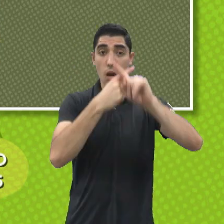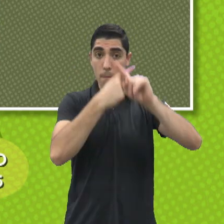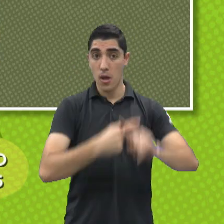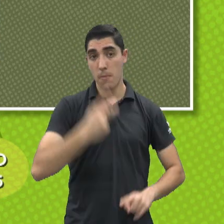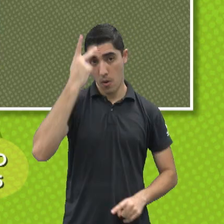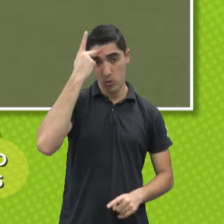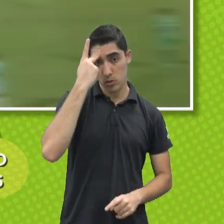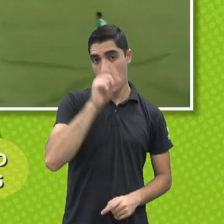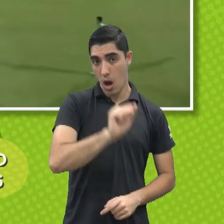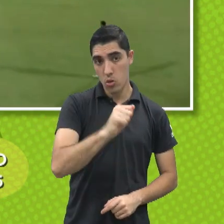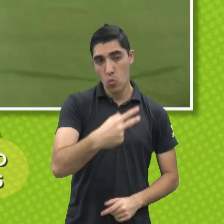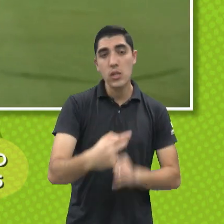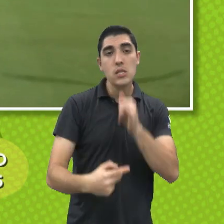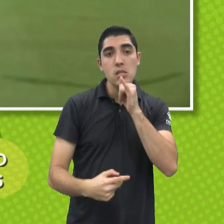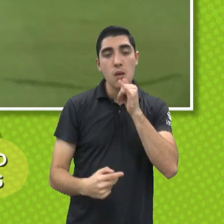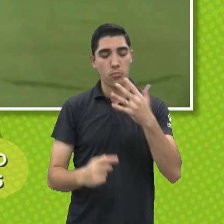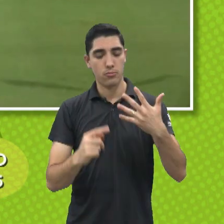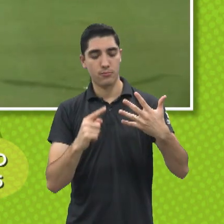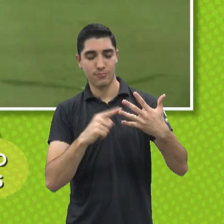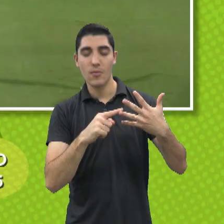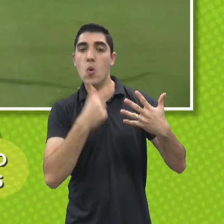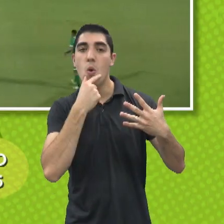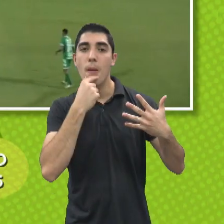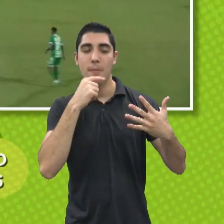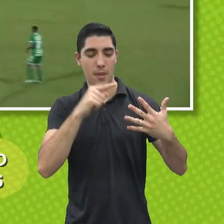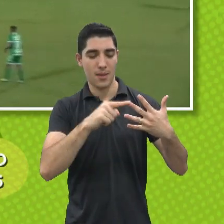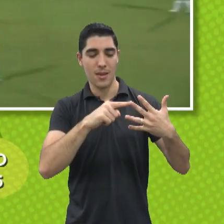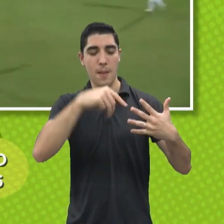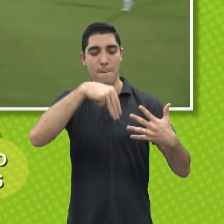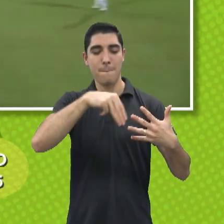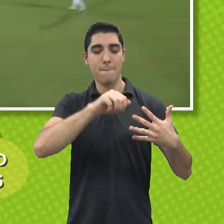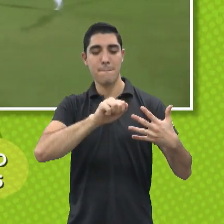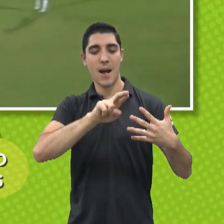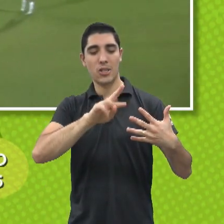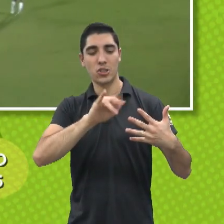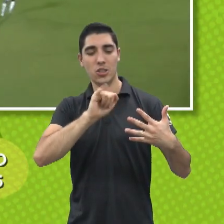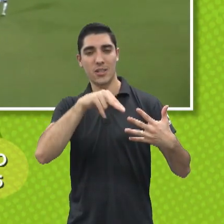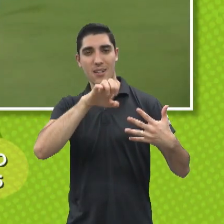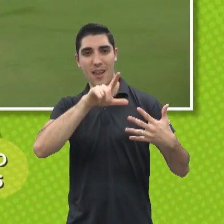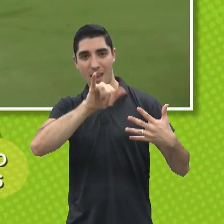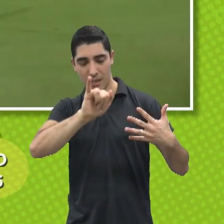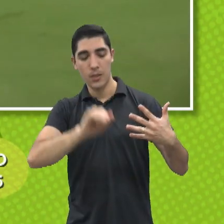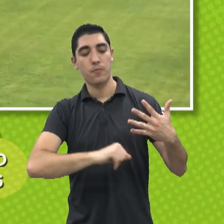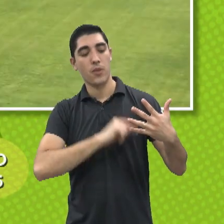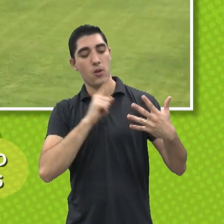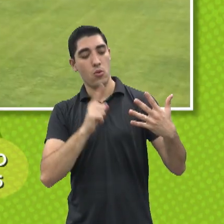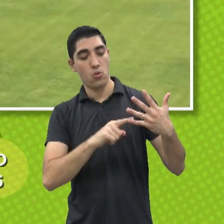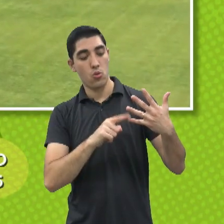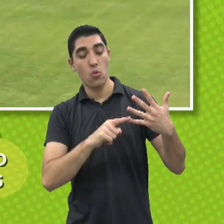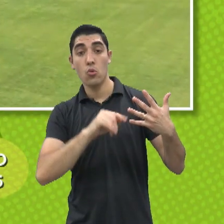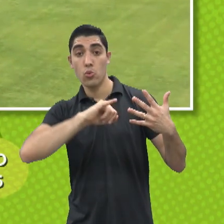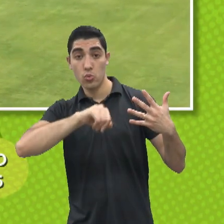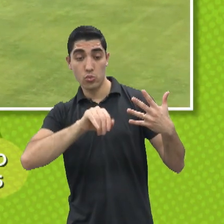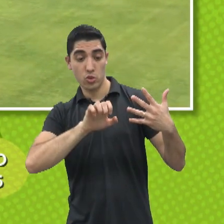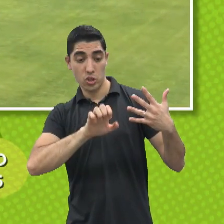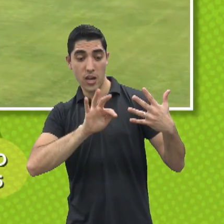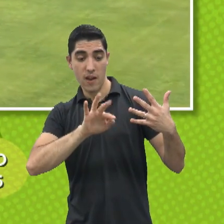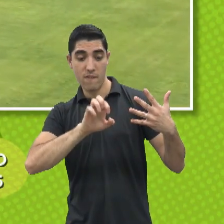por exemplo, do Martinelli, que foi campeão dessa competição, do Jefferson, que disputou ela na temporada passada